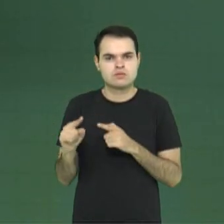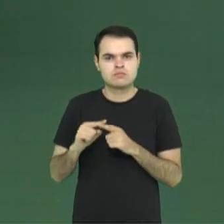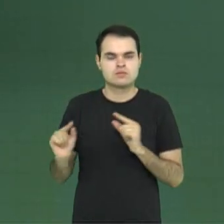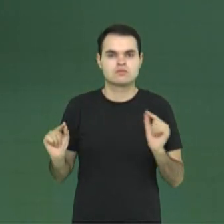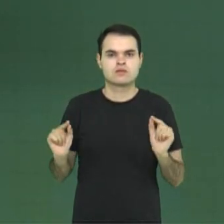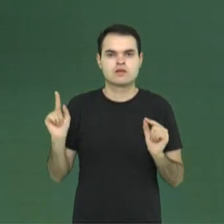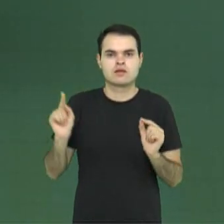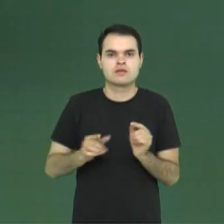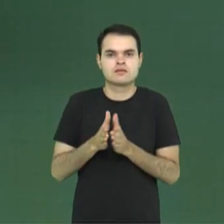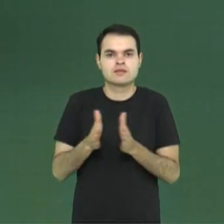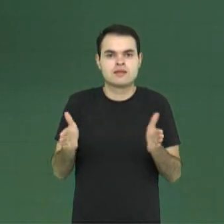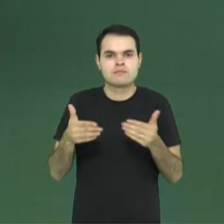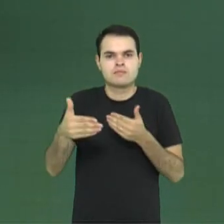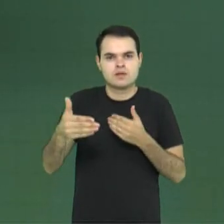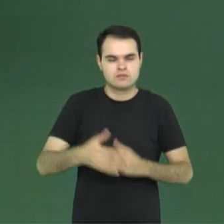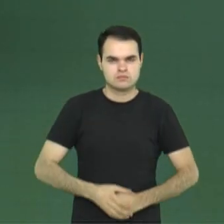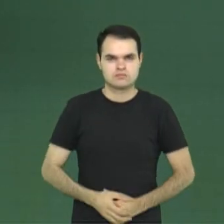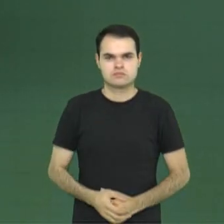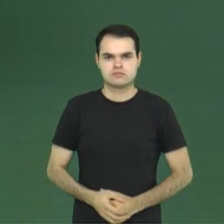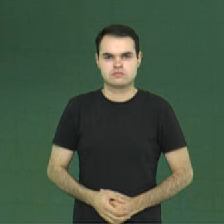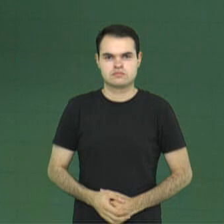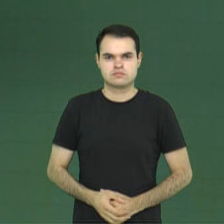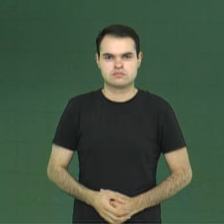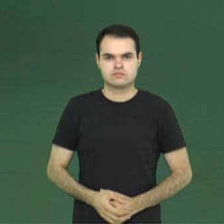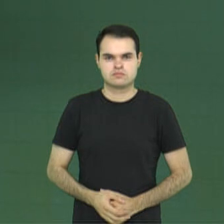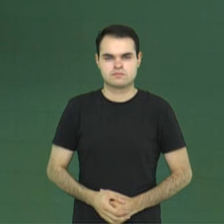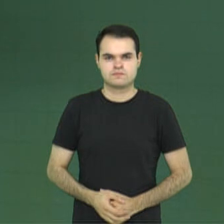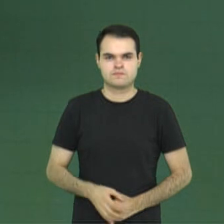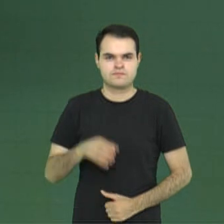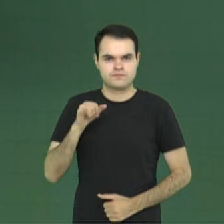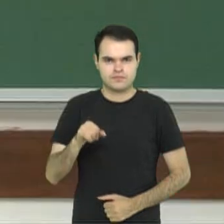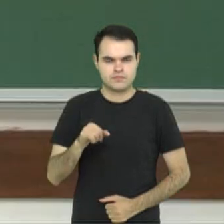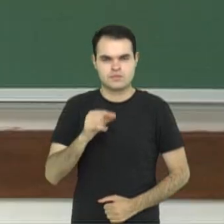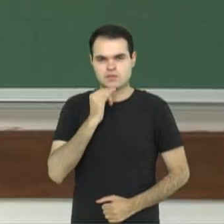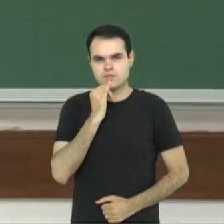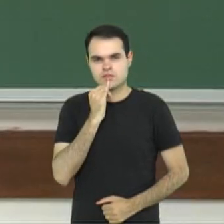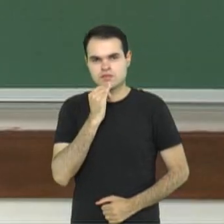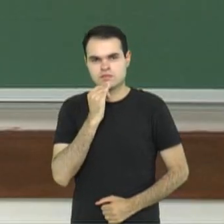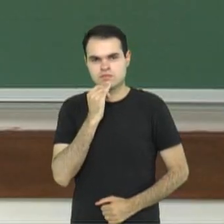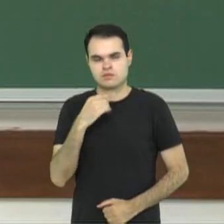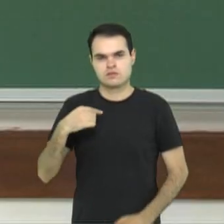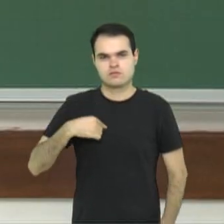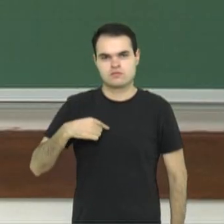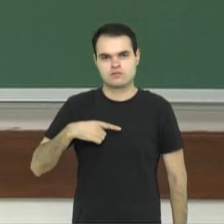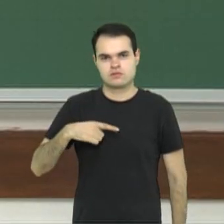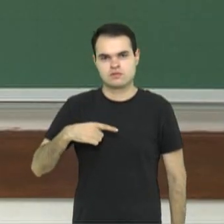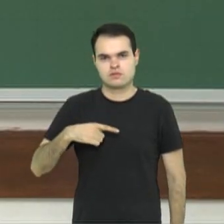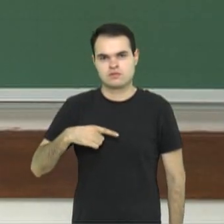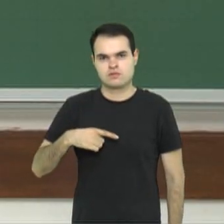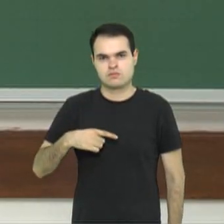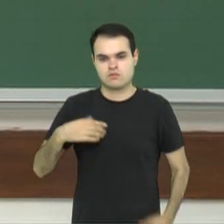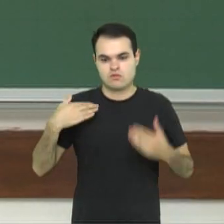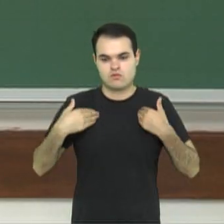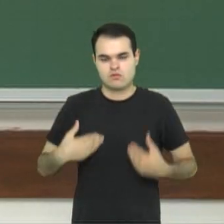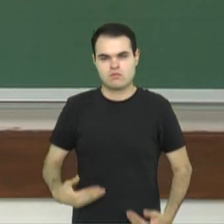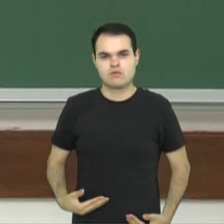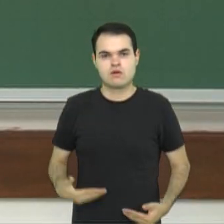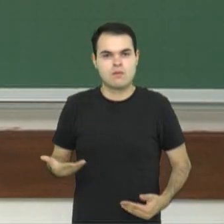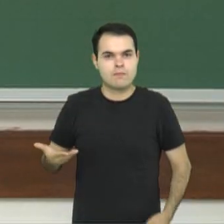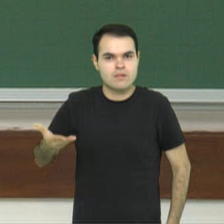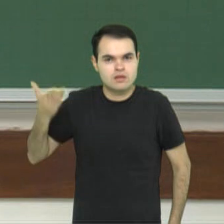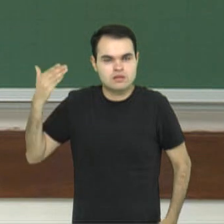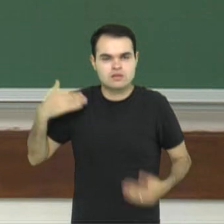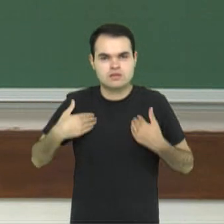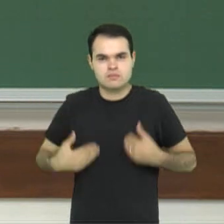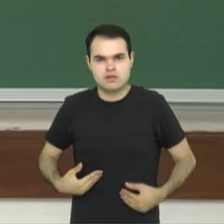questão de tamanho, tá? Se eu aumento de tamanho, pessoal, se eu tenho um aumento de tamanho do meu organismo, eu vou aumentar a